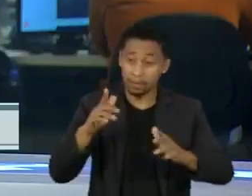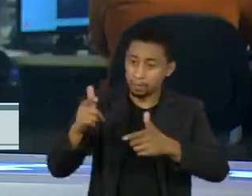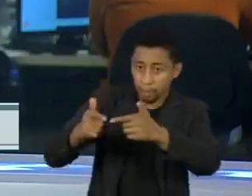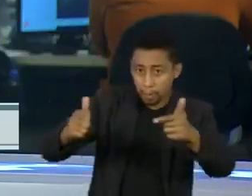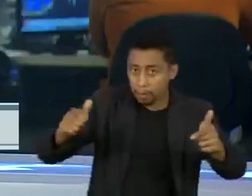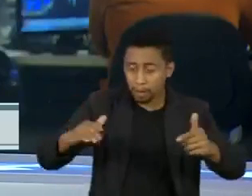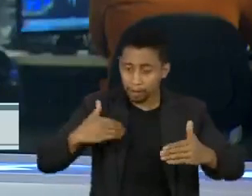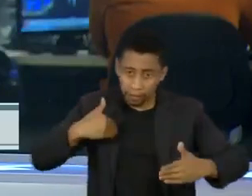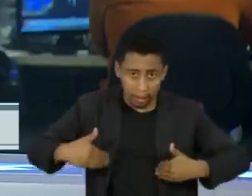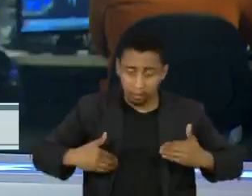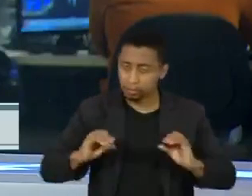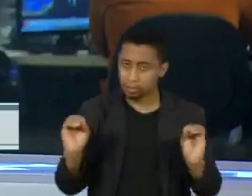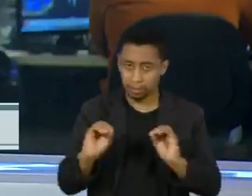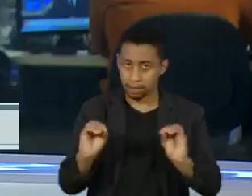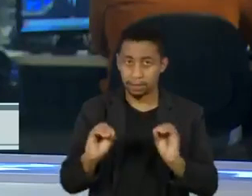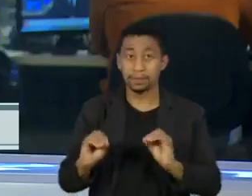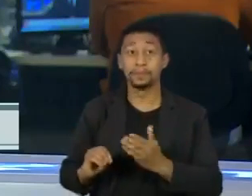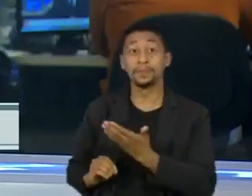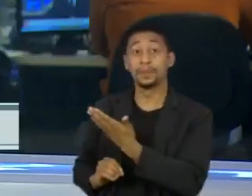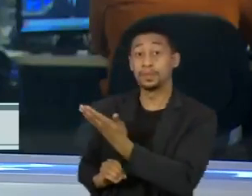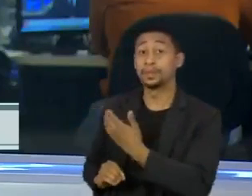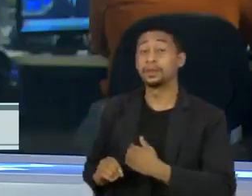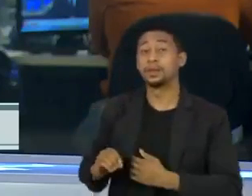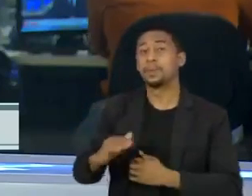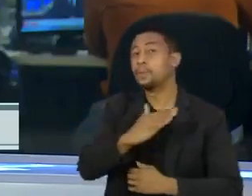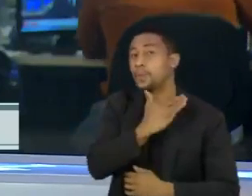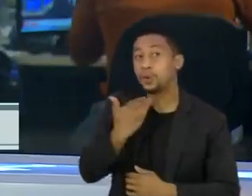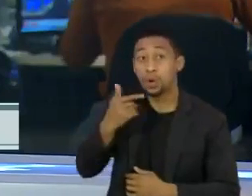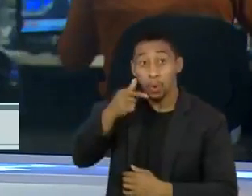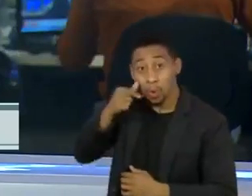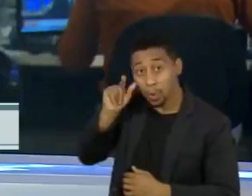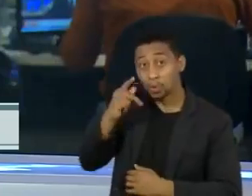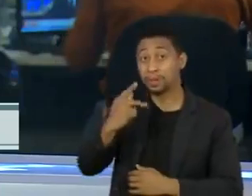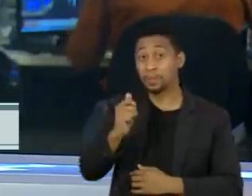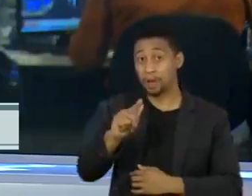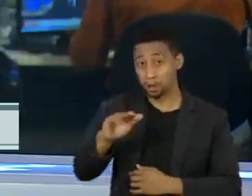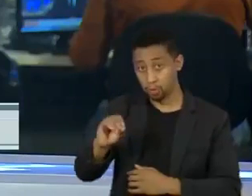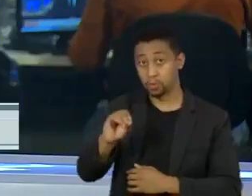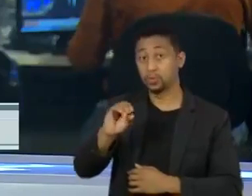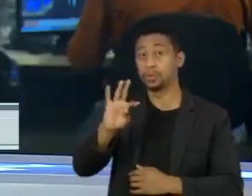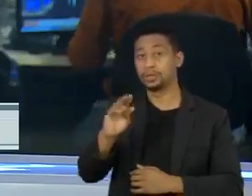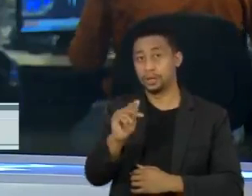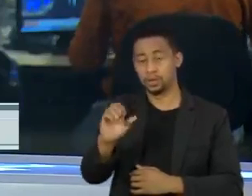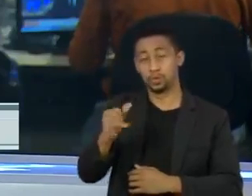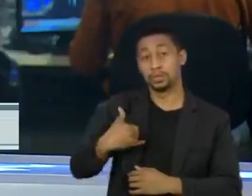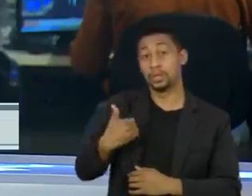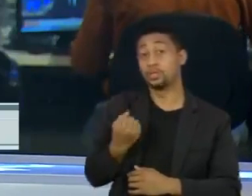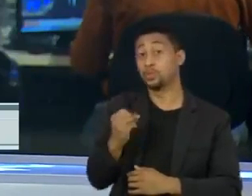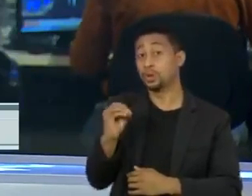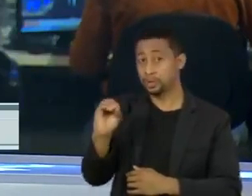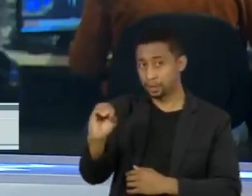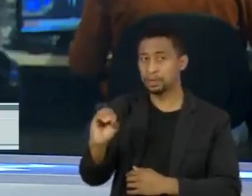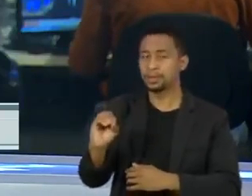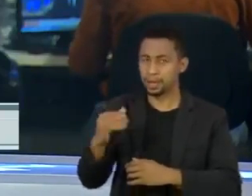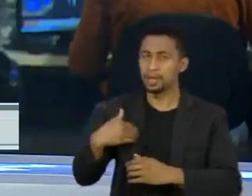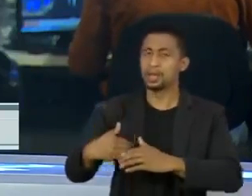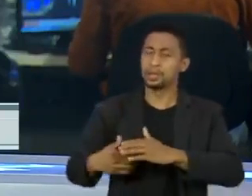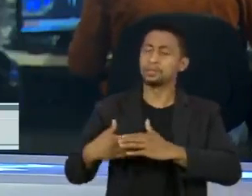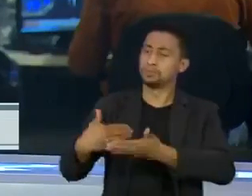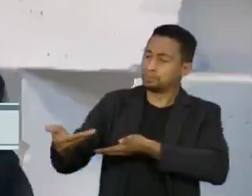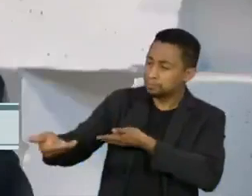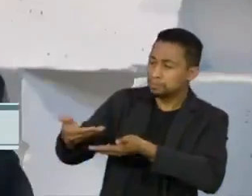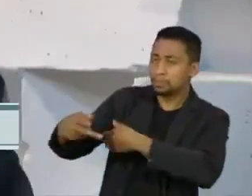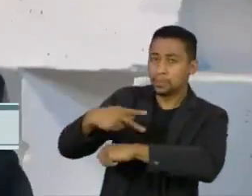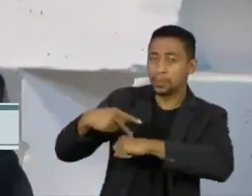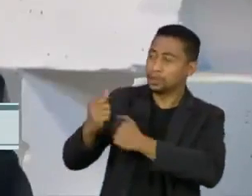O ex-embaixador Paulo Tarso Flecha de Lima morreu na noite de ontem. Ele tinha 88 anos e dedicou a carreira à diplomacia